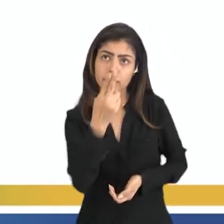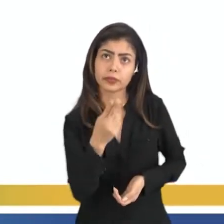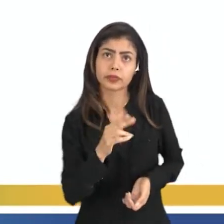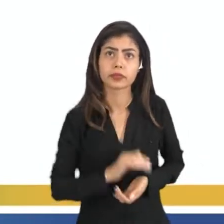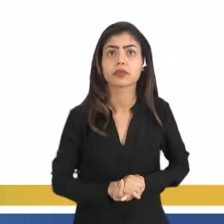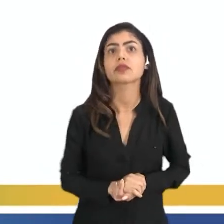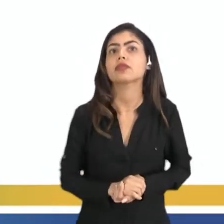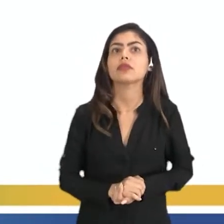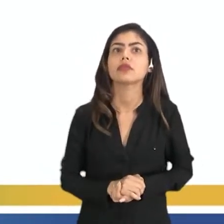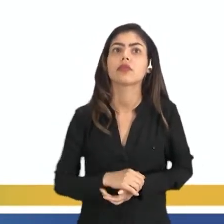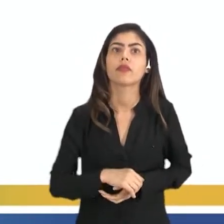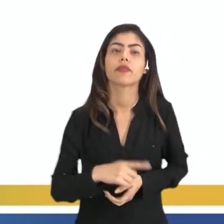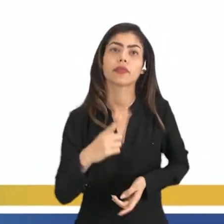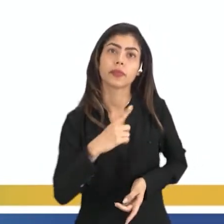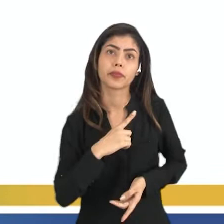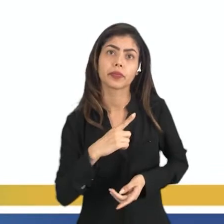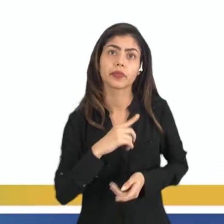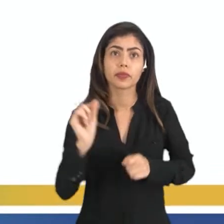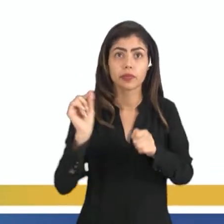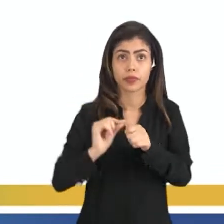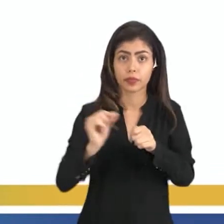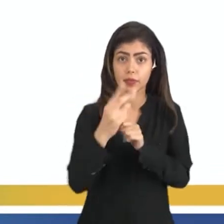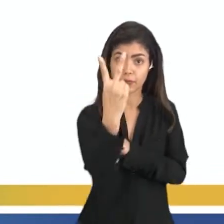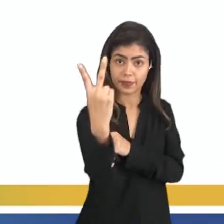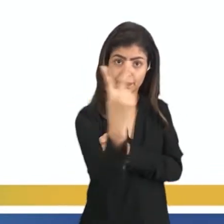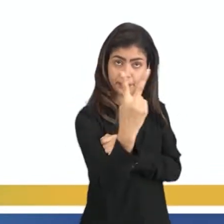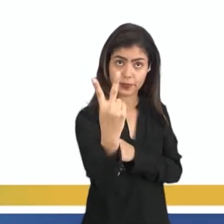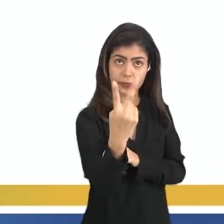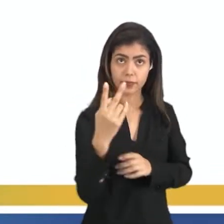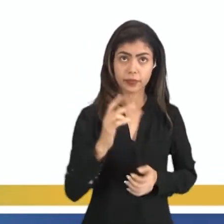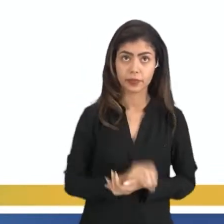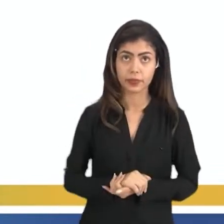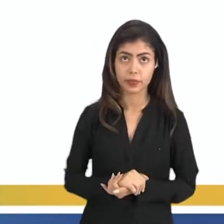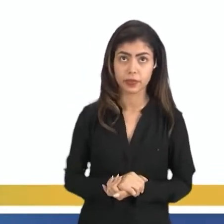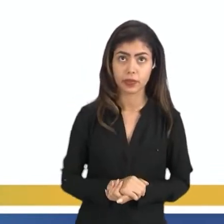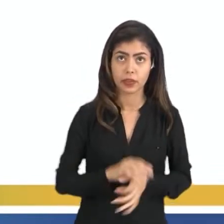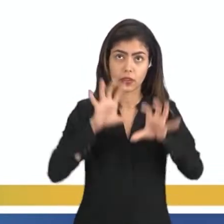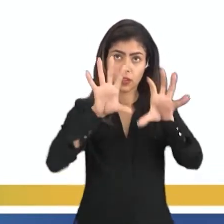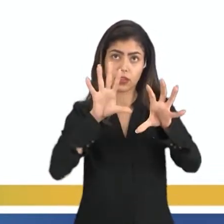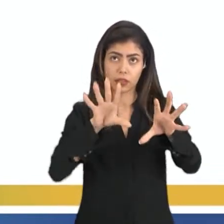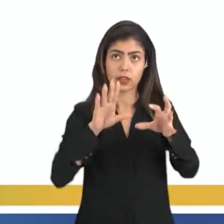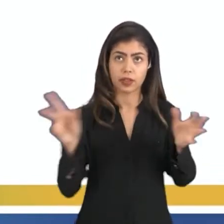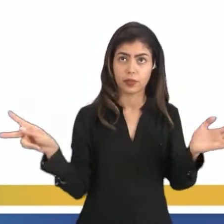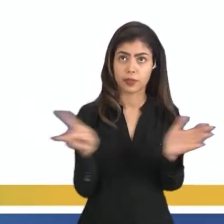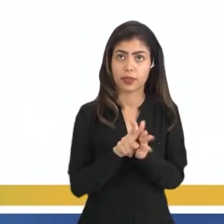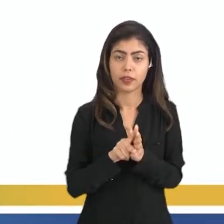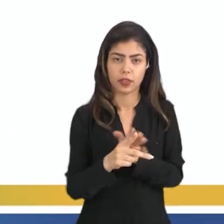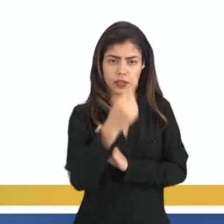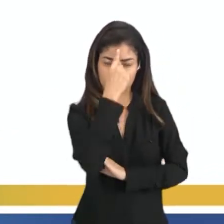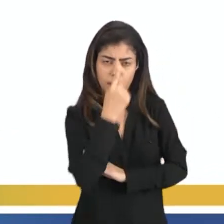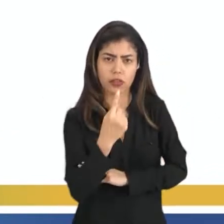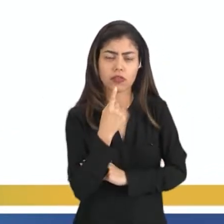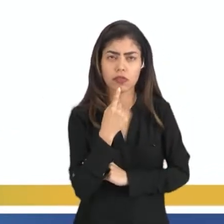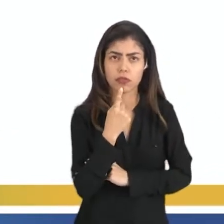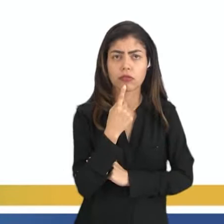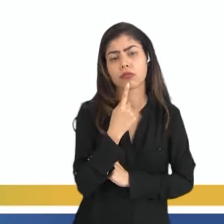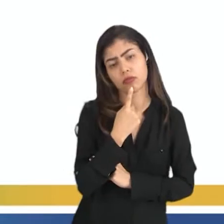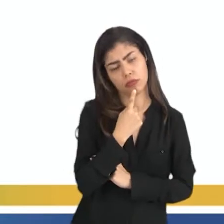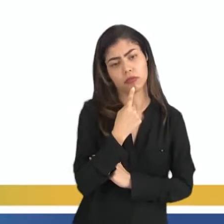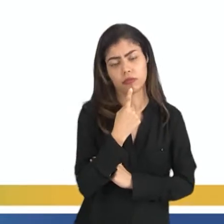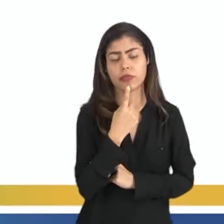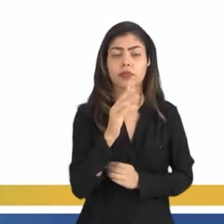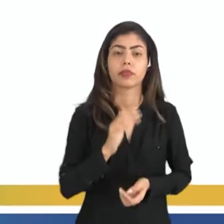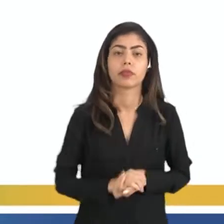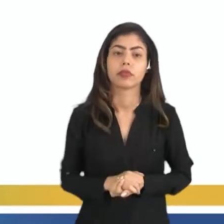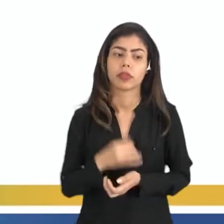sky surf, por ser realizado em dupla, né? Mas esse tipo de qualidade das imagens, o tipo da qualidade das